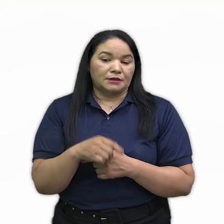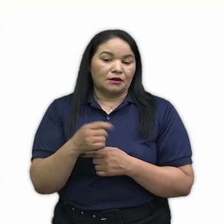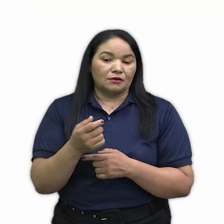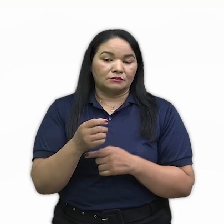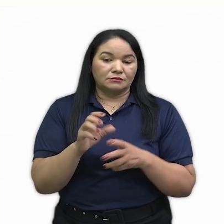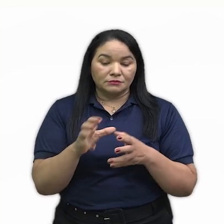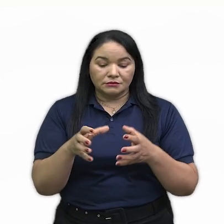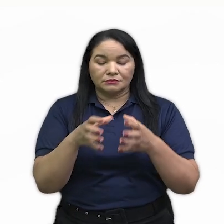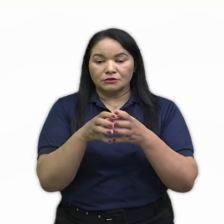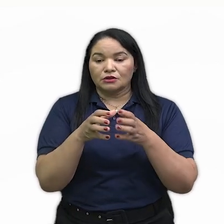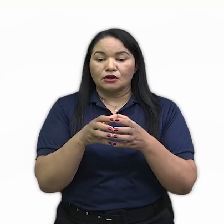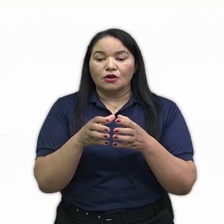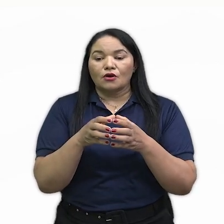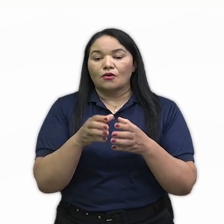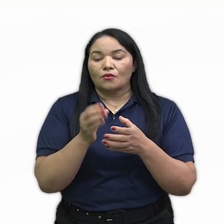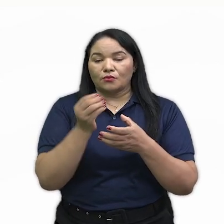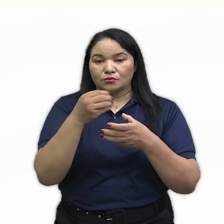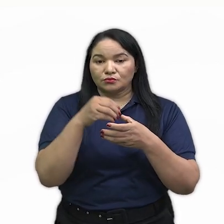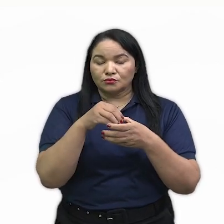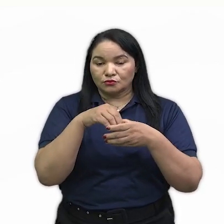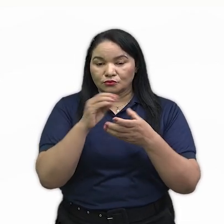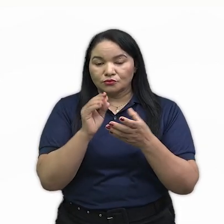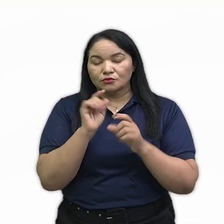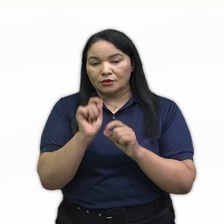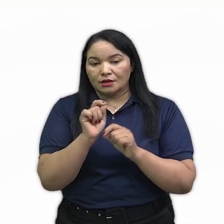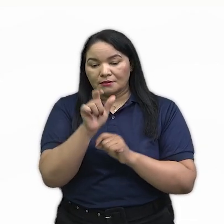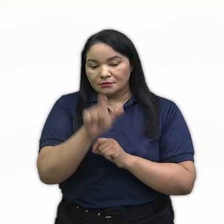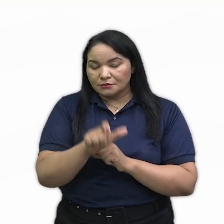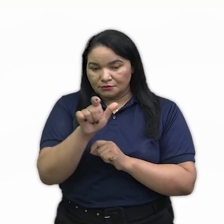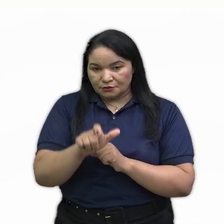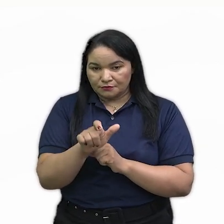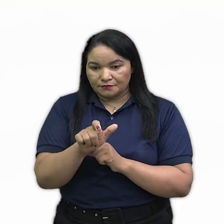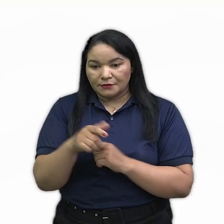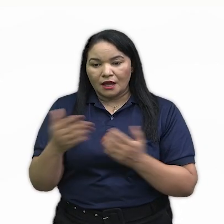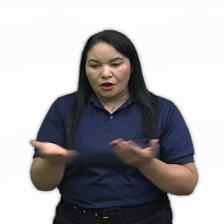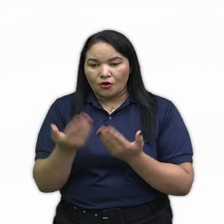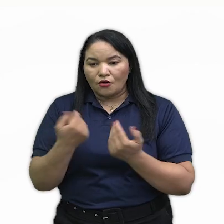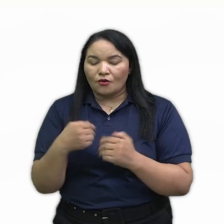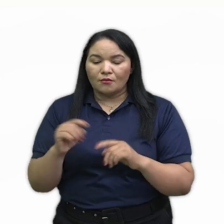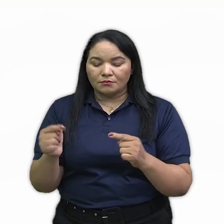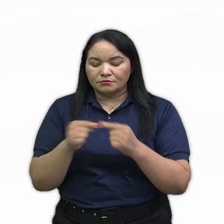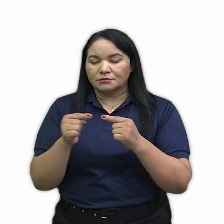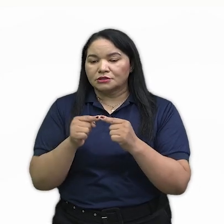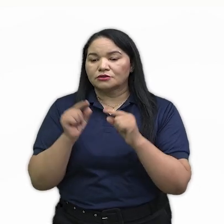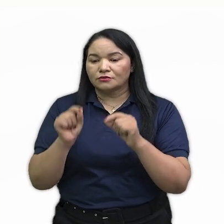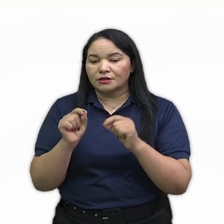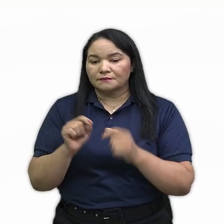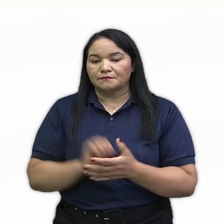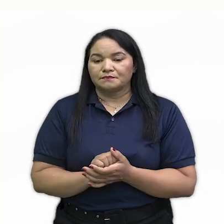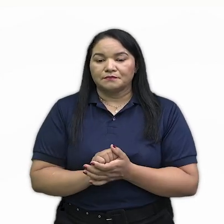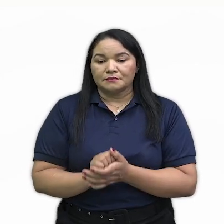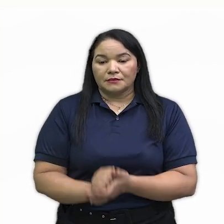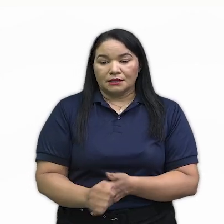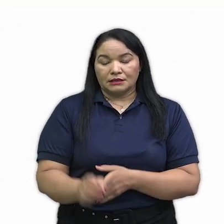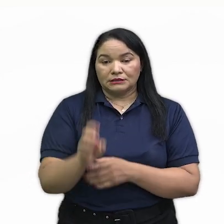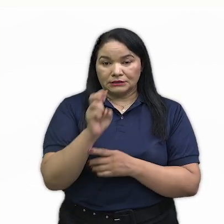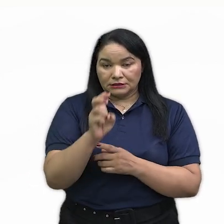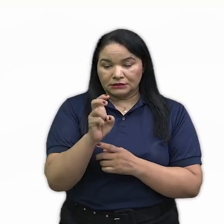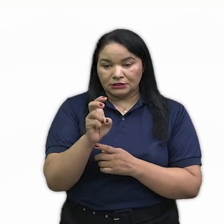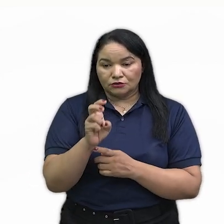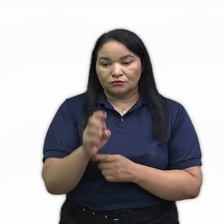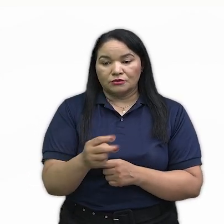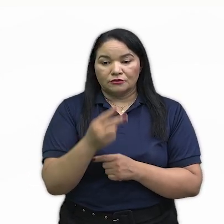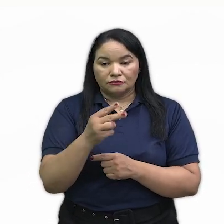ter aqui na questão 5 valores diferentes de idade, ó, 28, 27, 19,